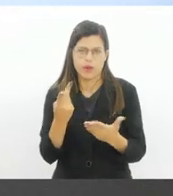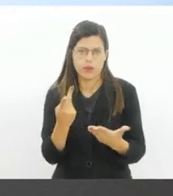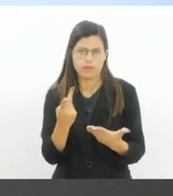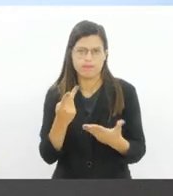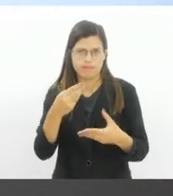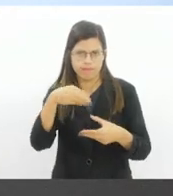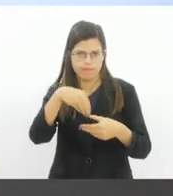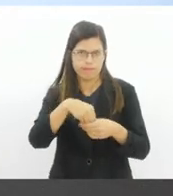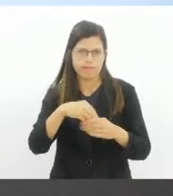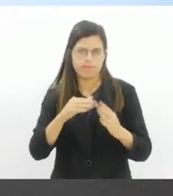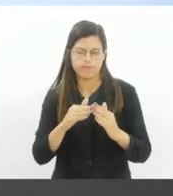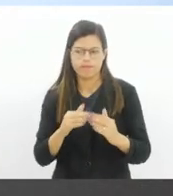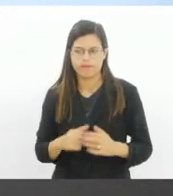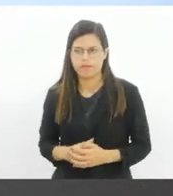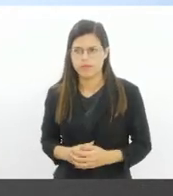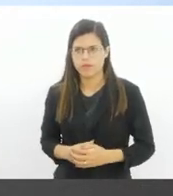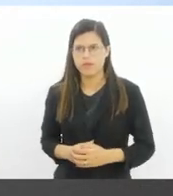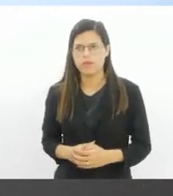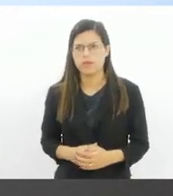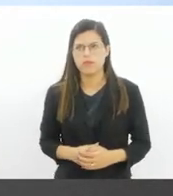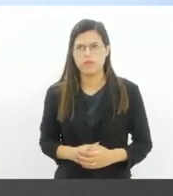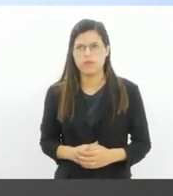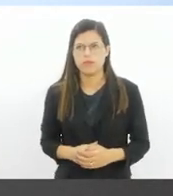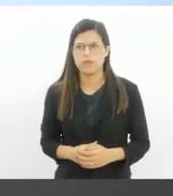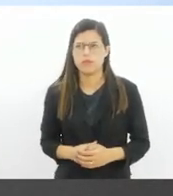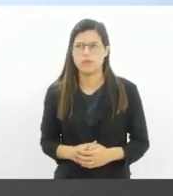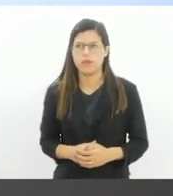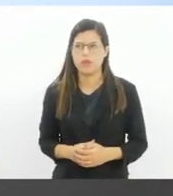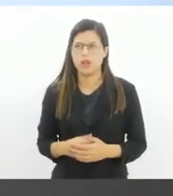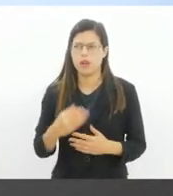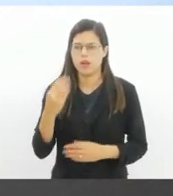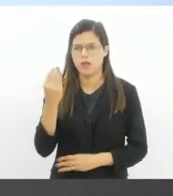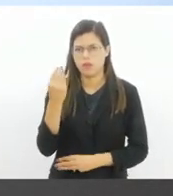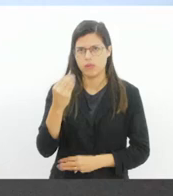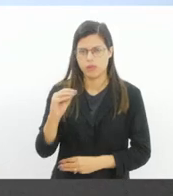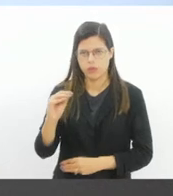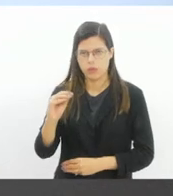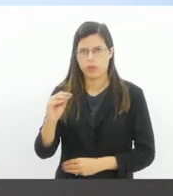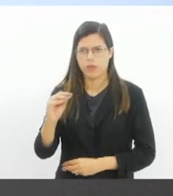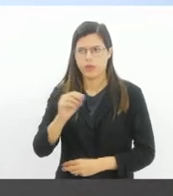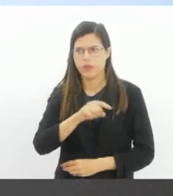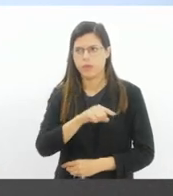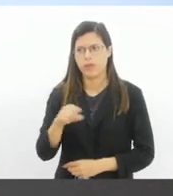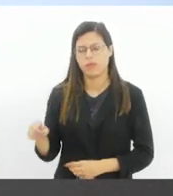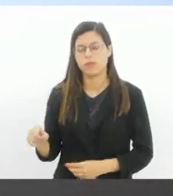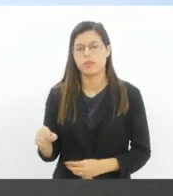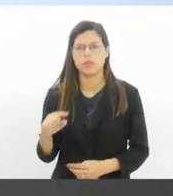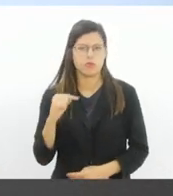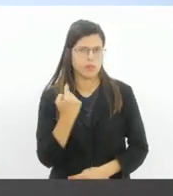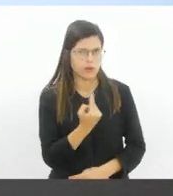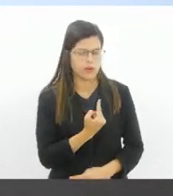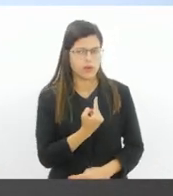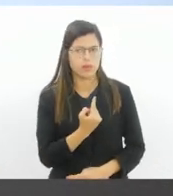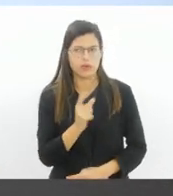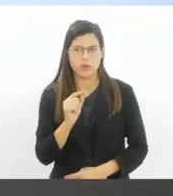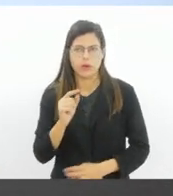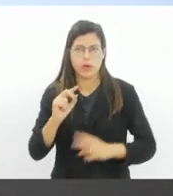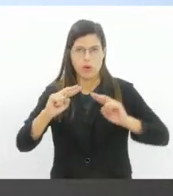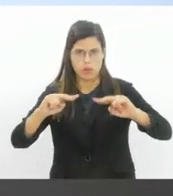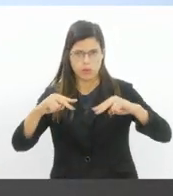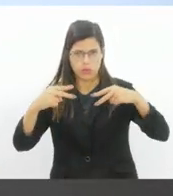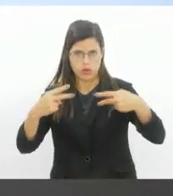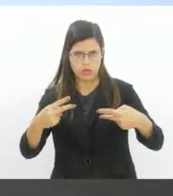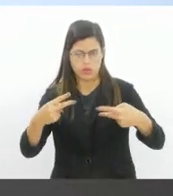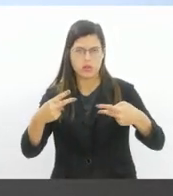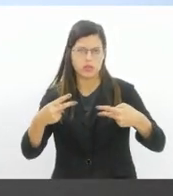Pode passar, por favor. Eu coloquei para vocês, né, para todos nós, os links de